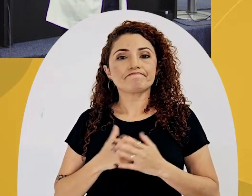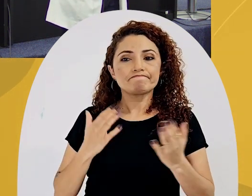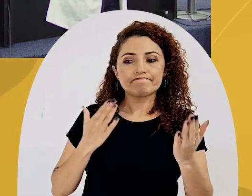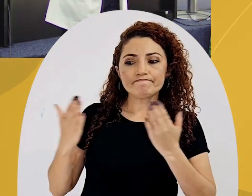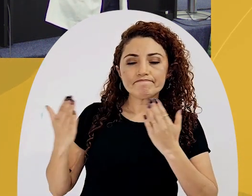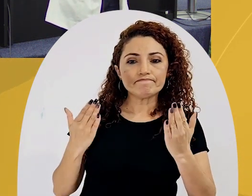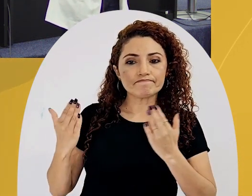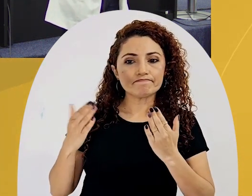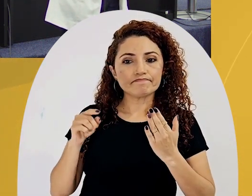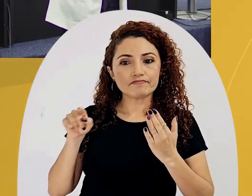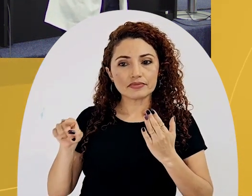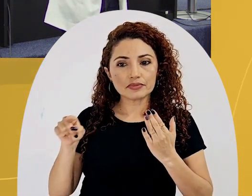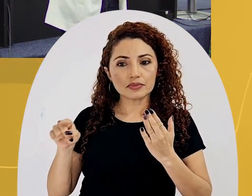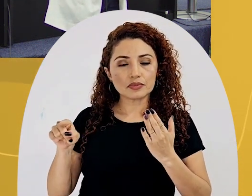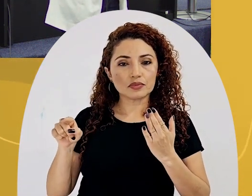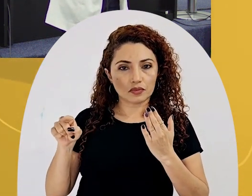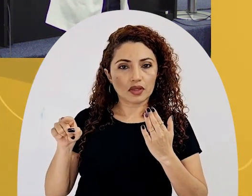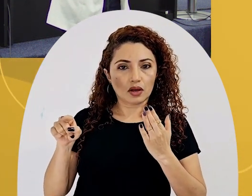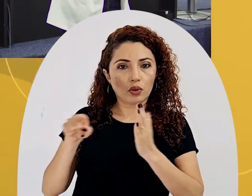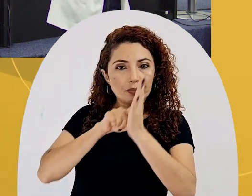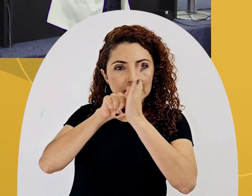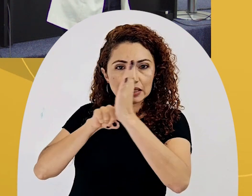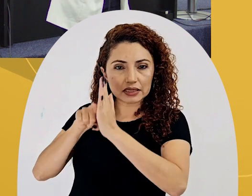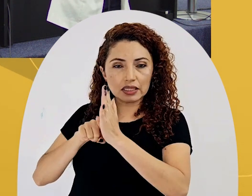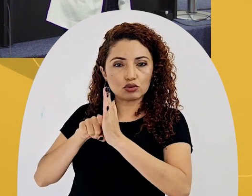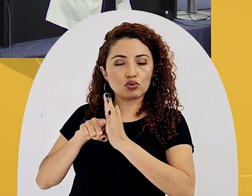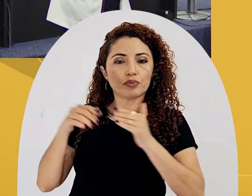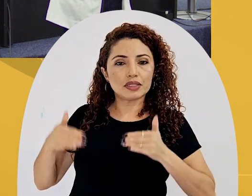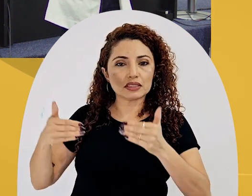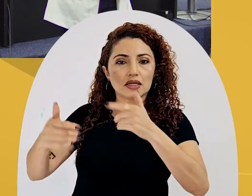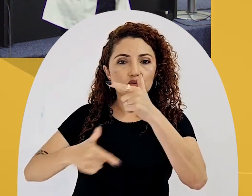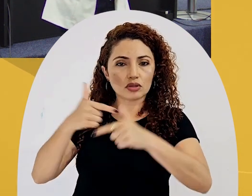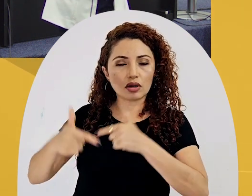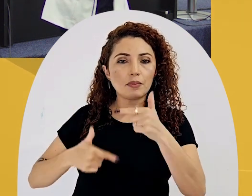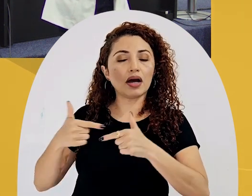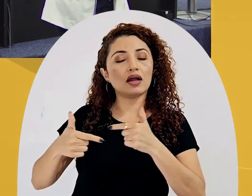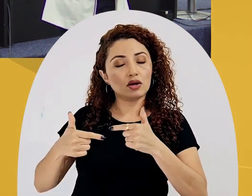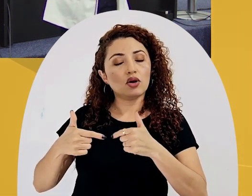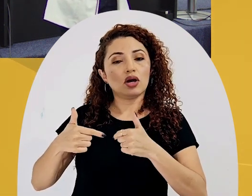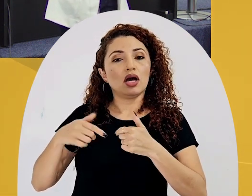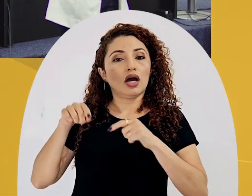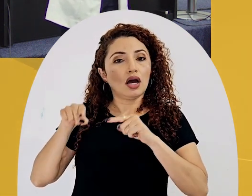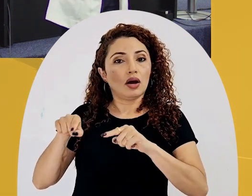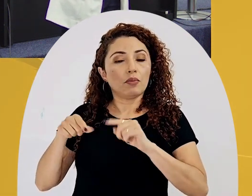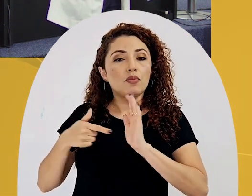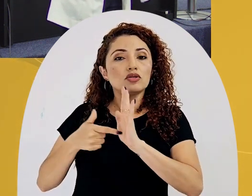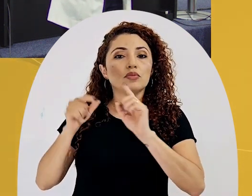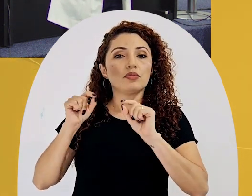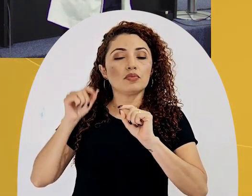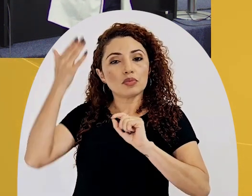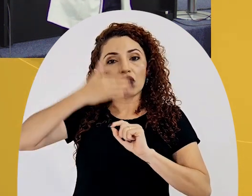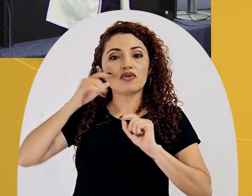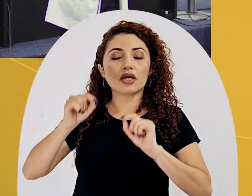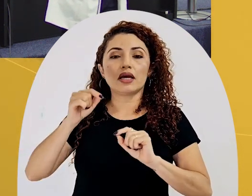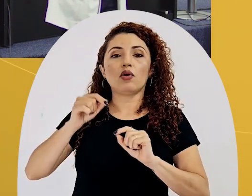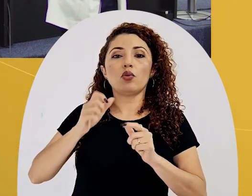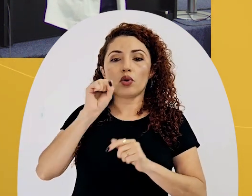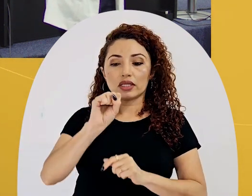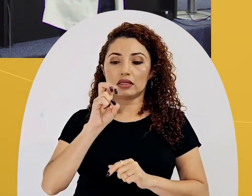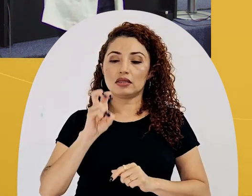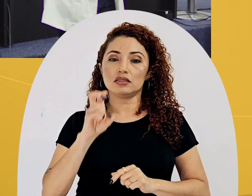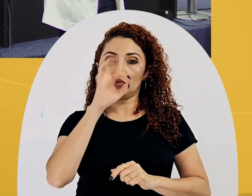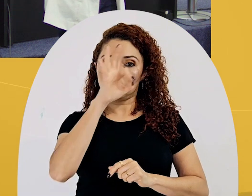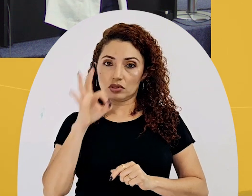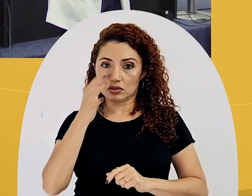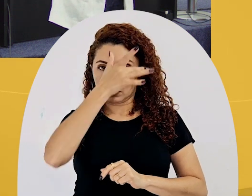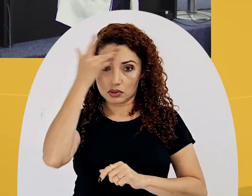faz todo ano, 85% das pessoas que trabalham na estrutura de transportes, seja nas